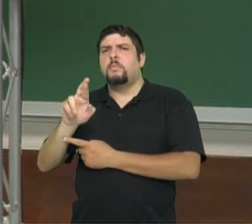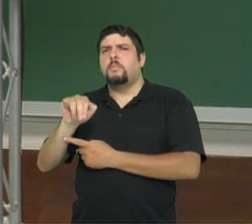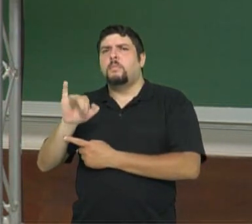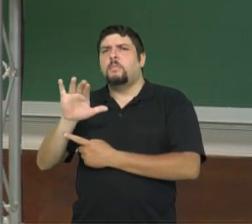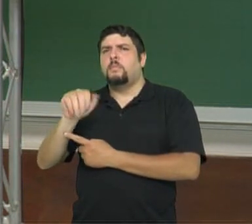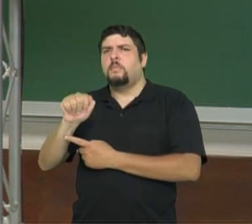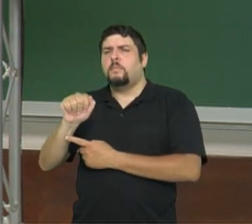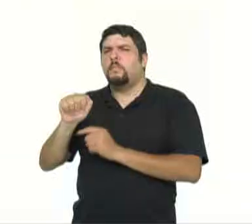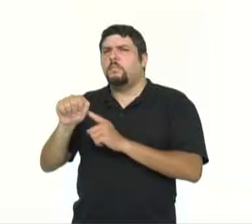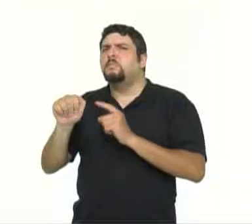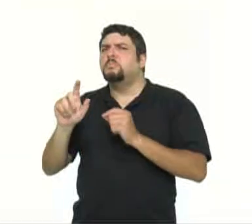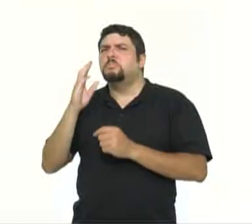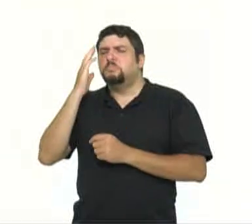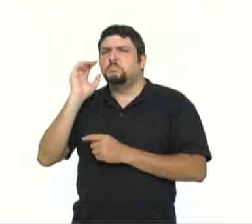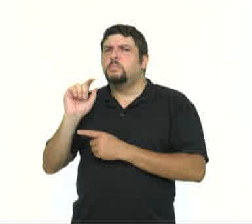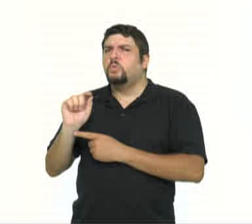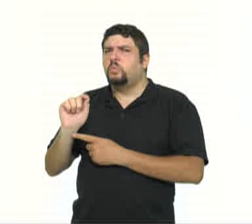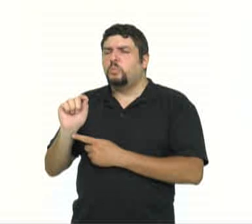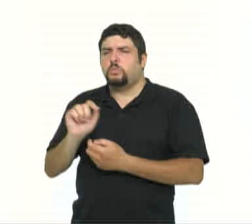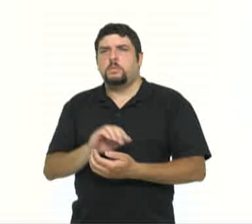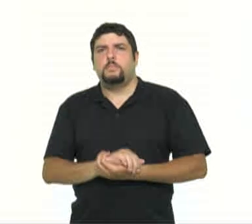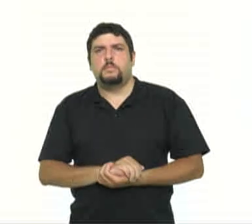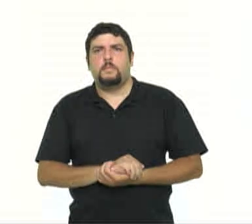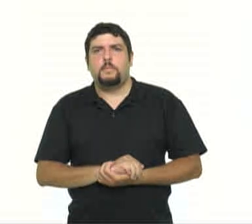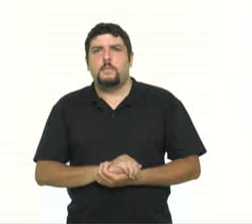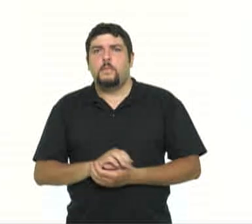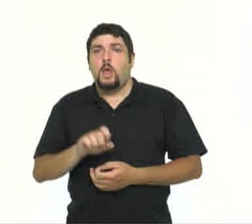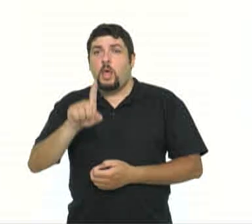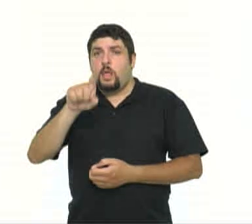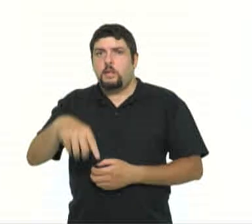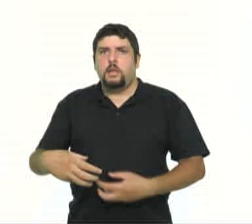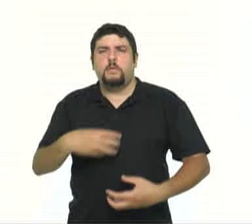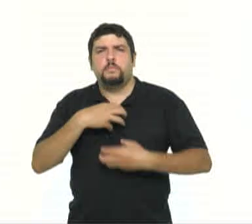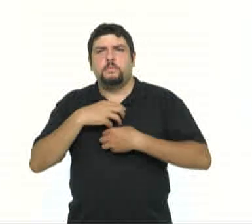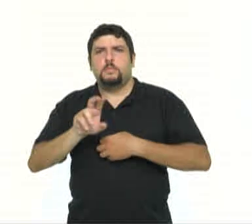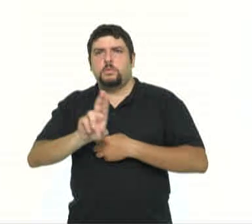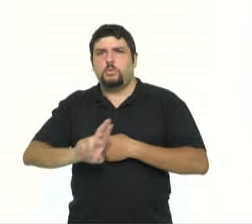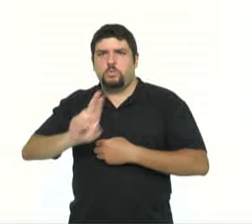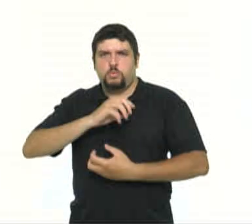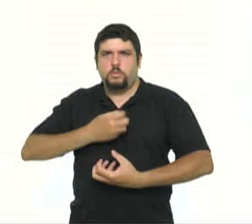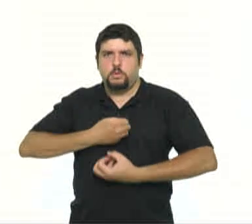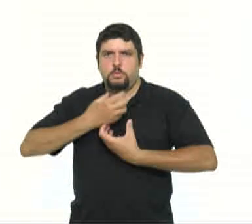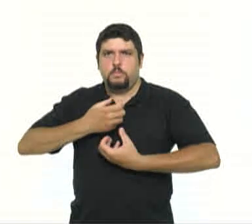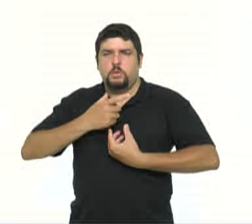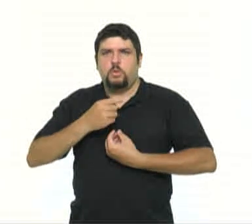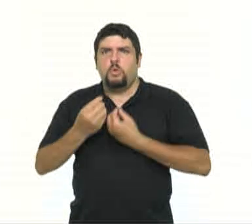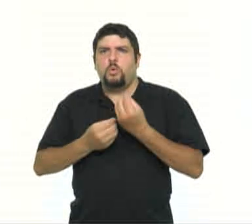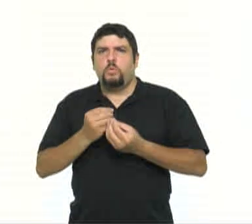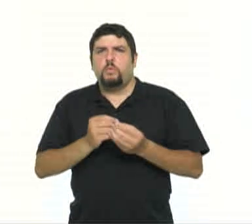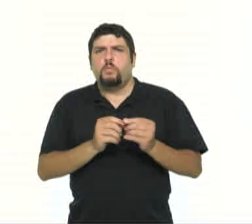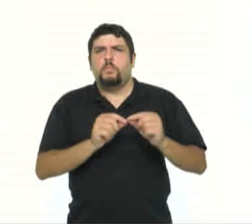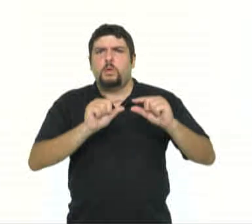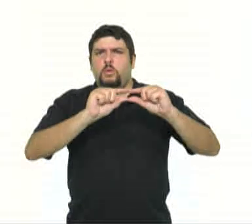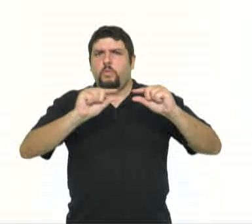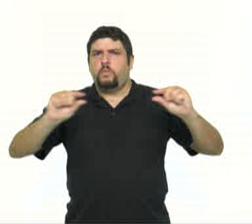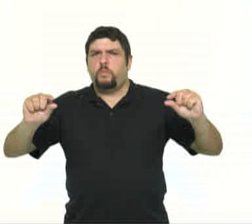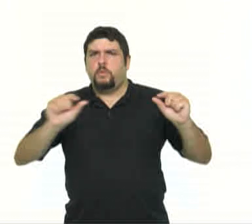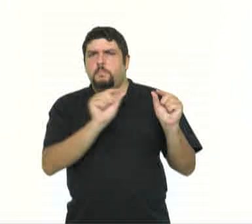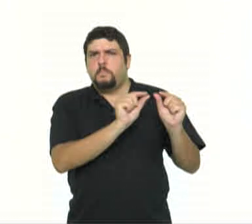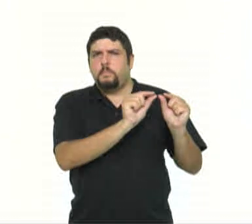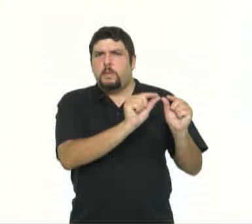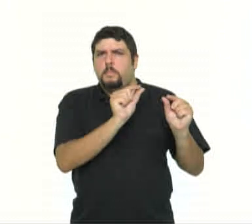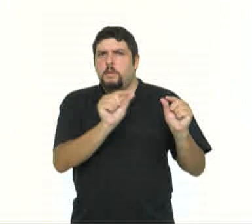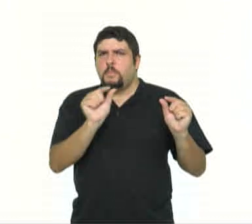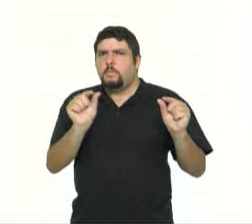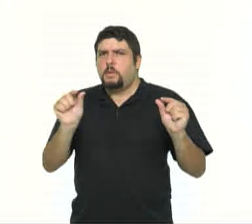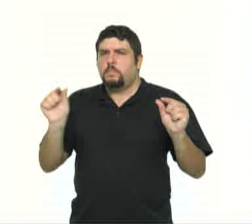poemas? A metrificação é a forma utilizada na poética para medição de versos, metro. Ela